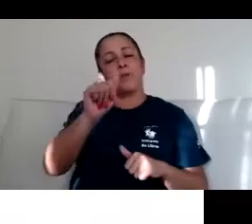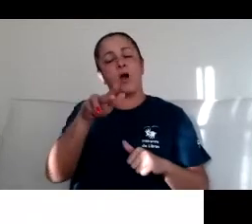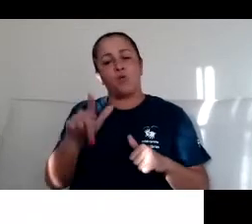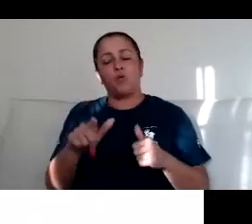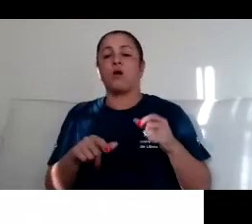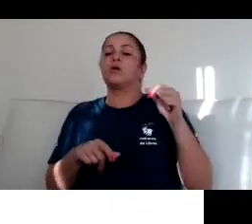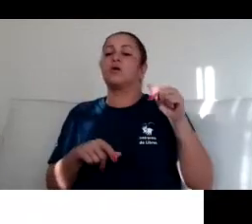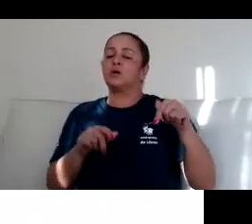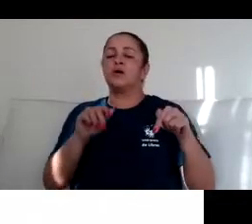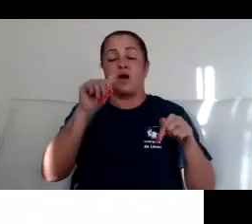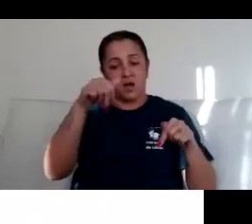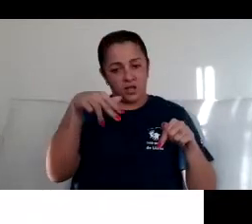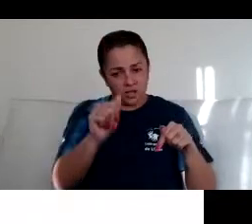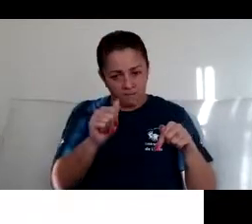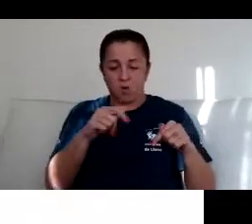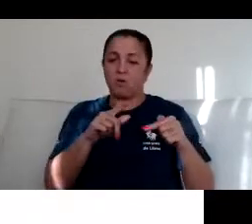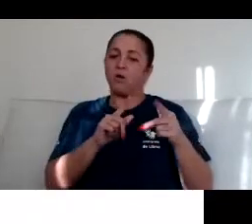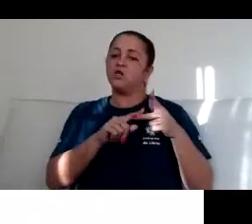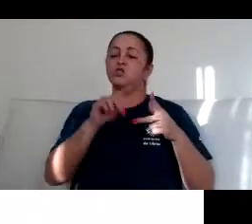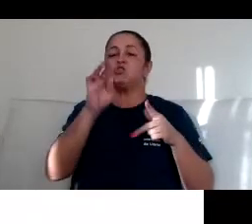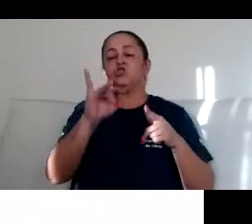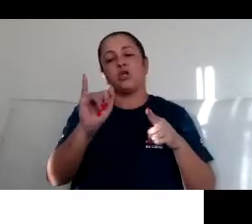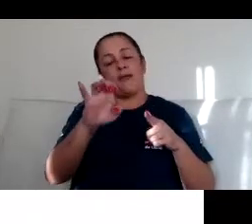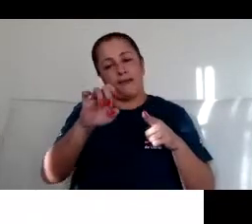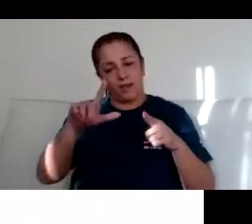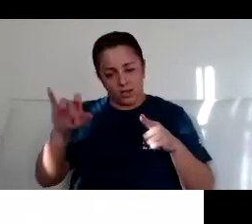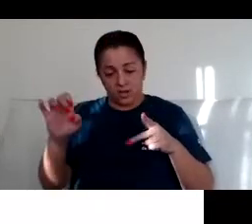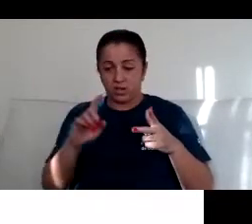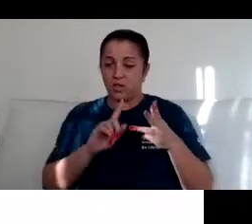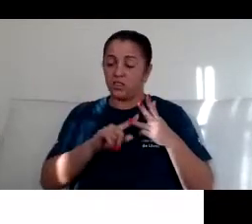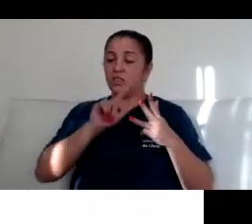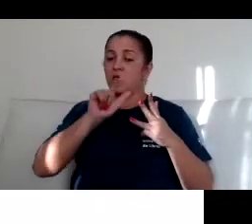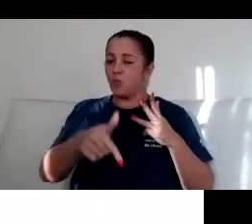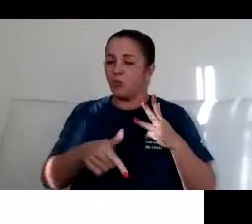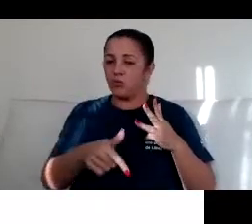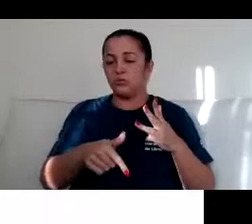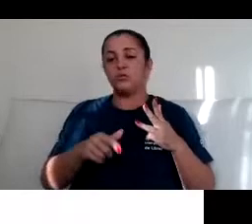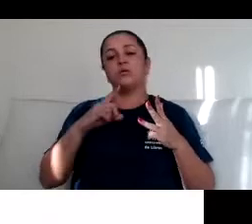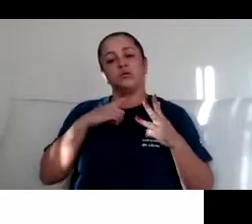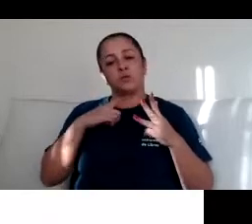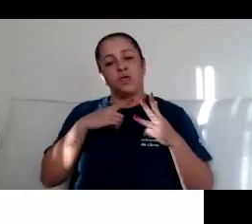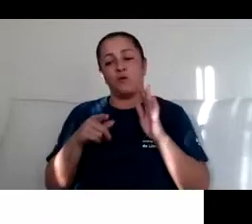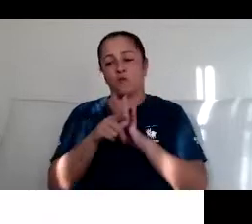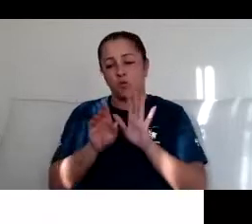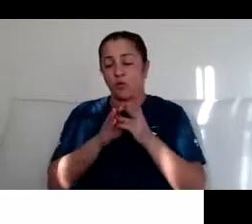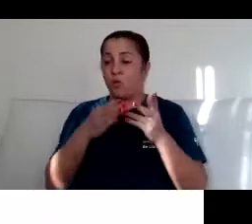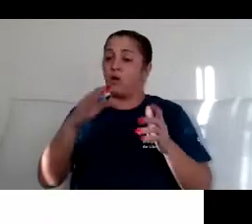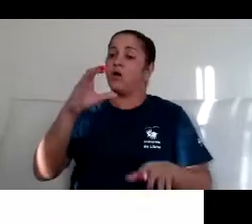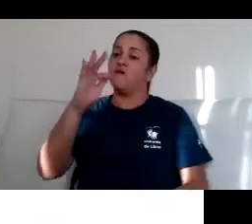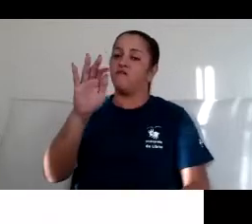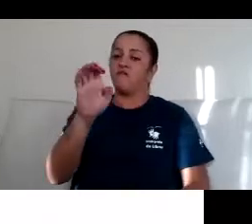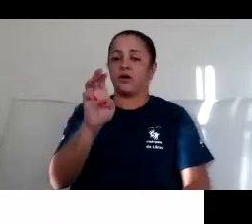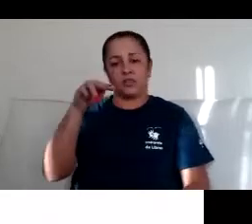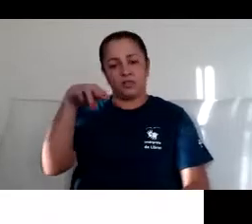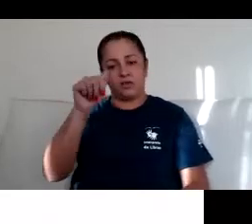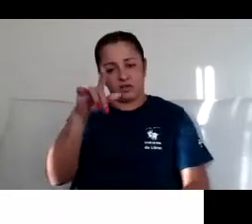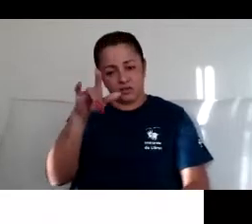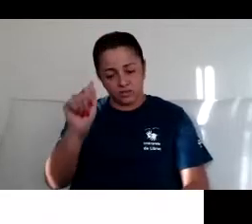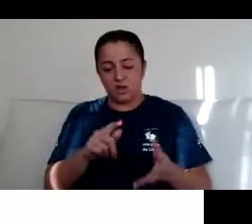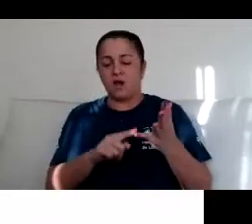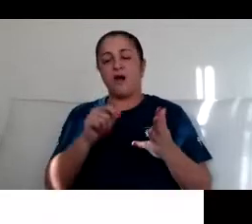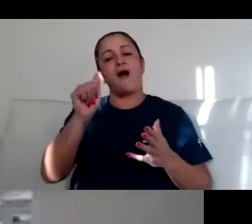Oliveira, Tiele. Algum tempo depois, sumou-se a equipe Bia Sankofa, Fernanda Neuhold, Adriana